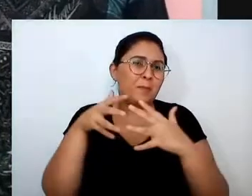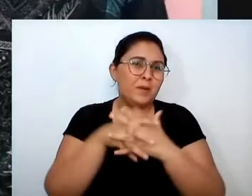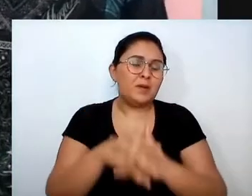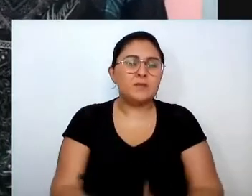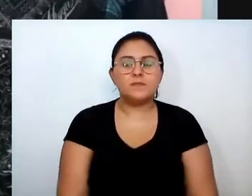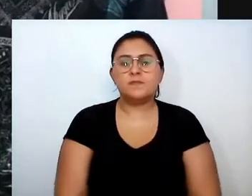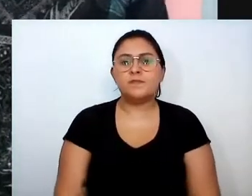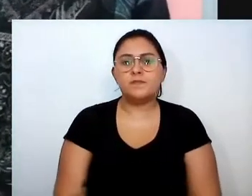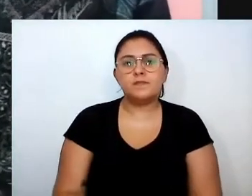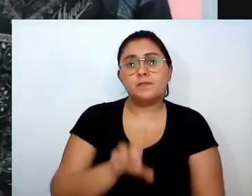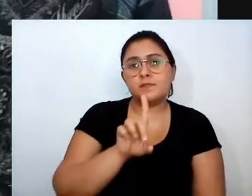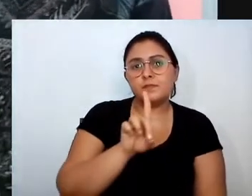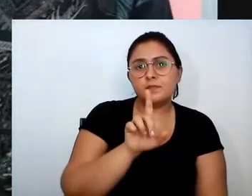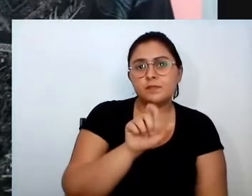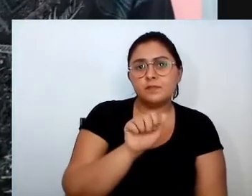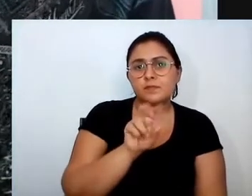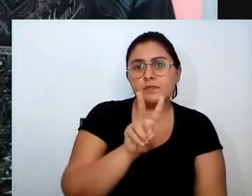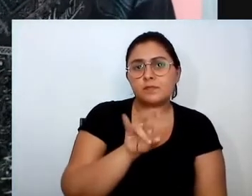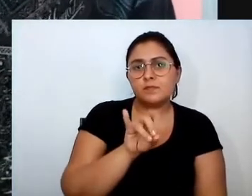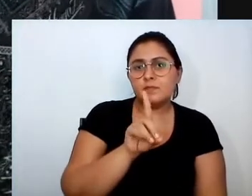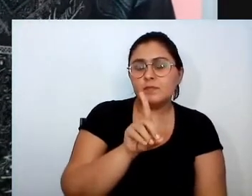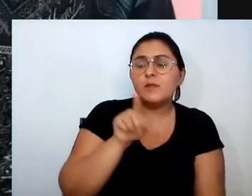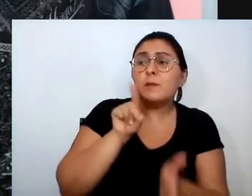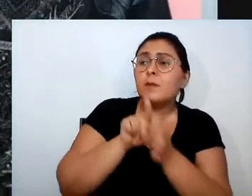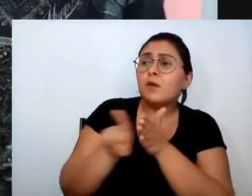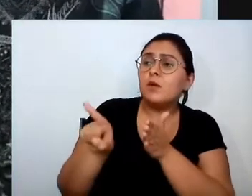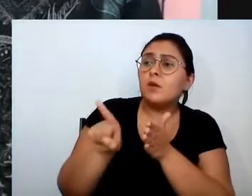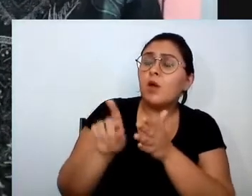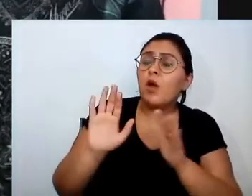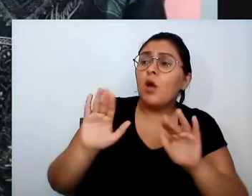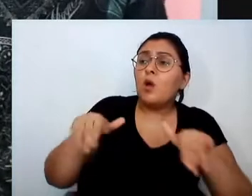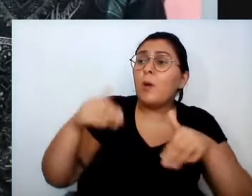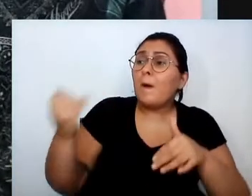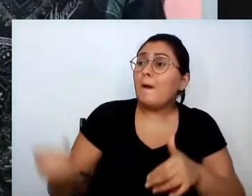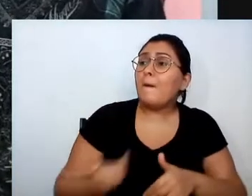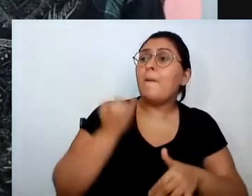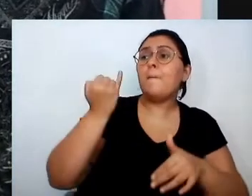você falaria da importância do Sembraim no seu desenvolvimento musical?